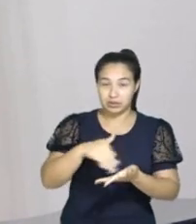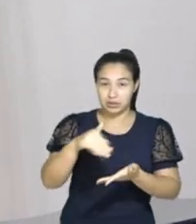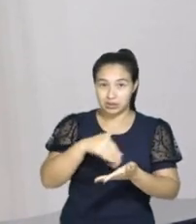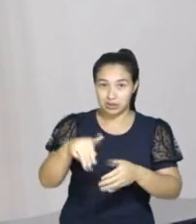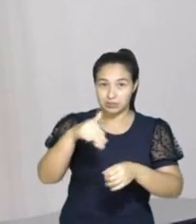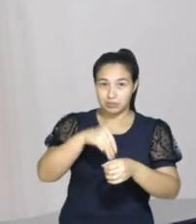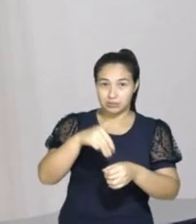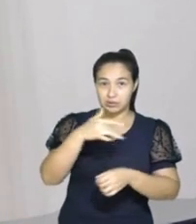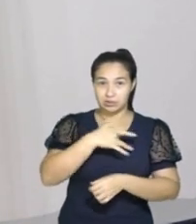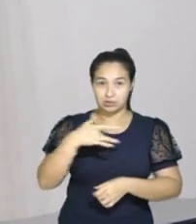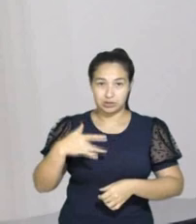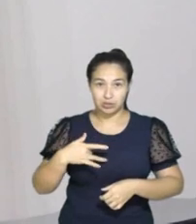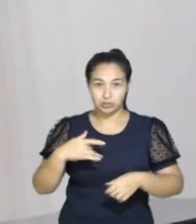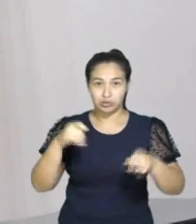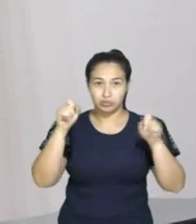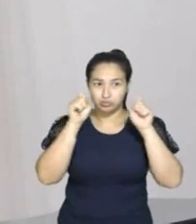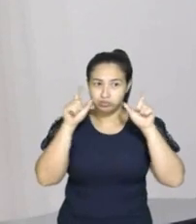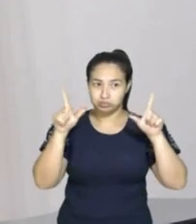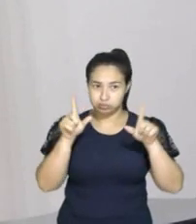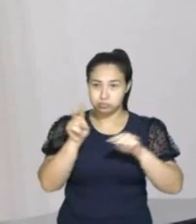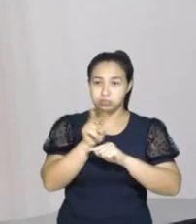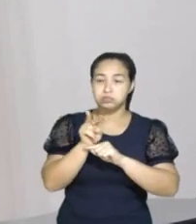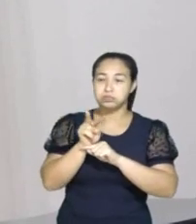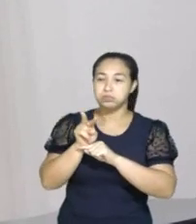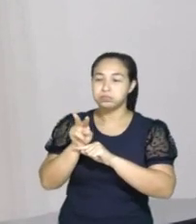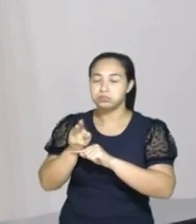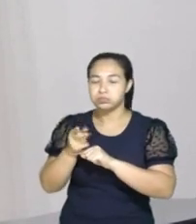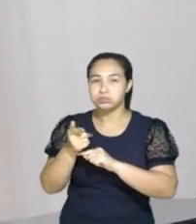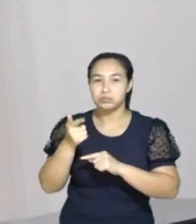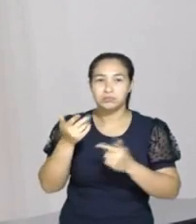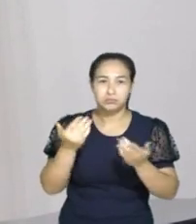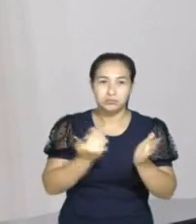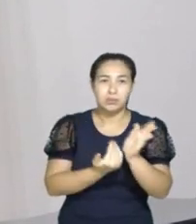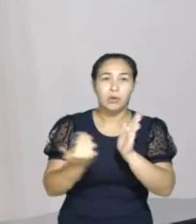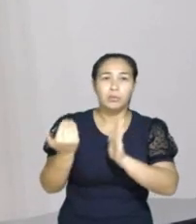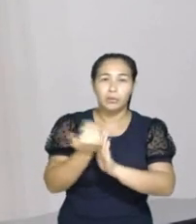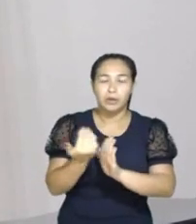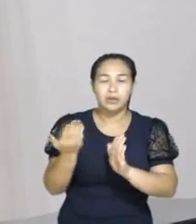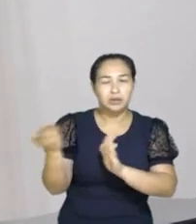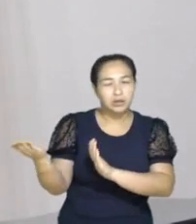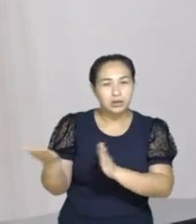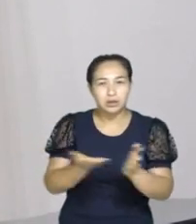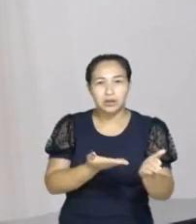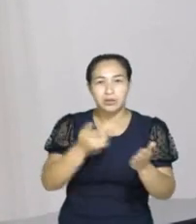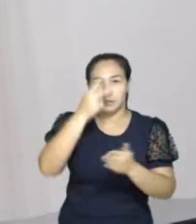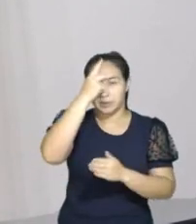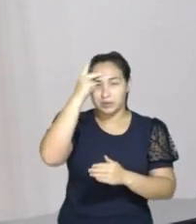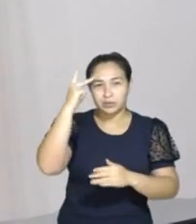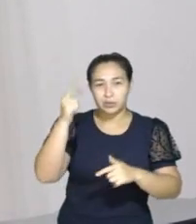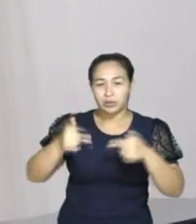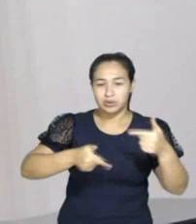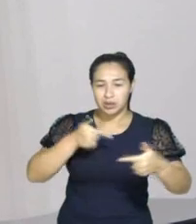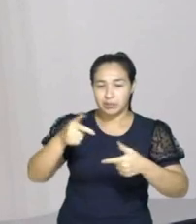Fique atento e reforça o número de profissionais nos hospitais tem a questão da Ampliação